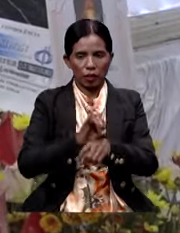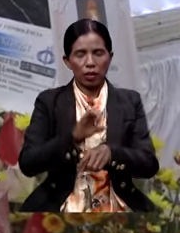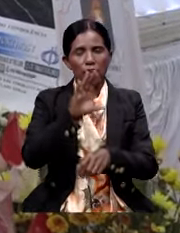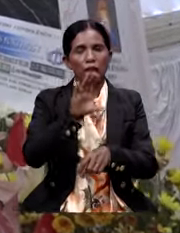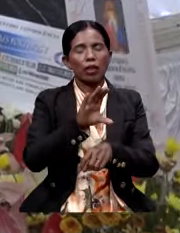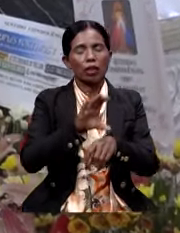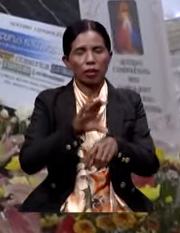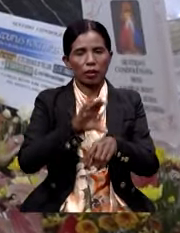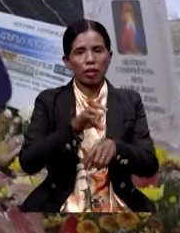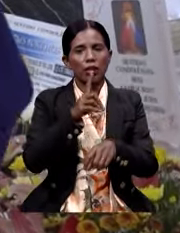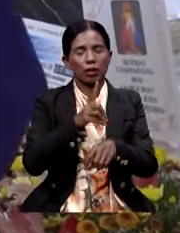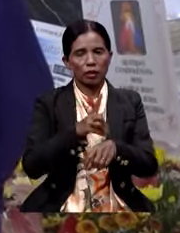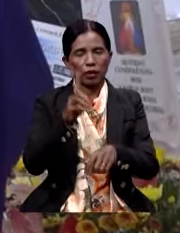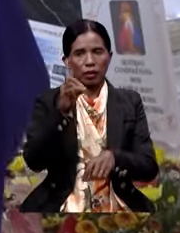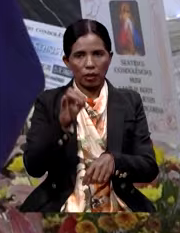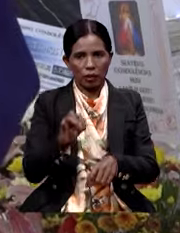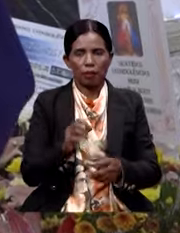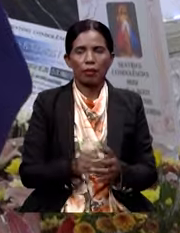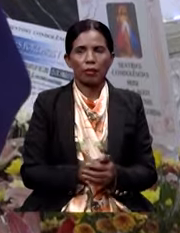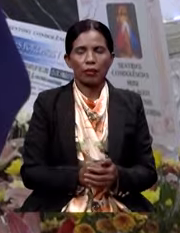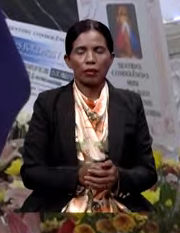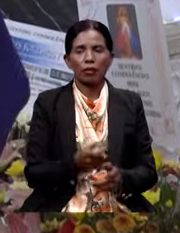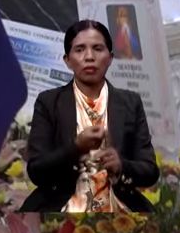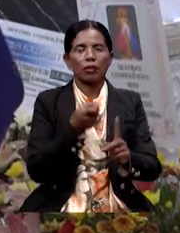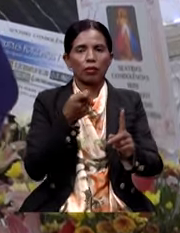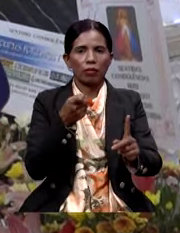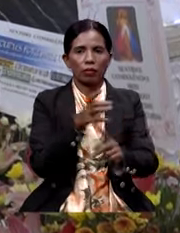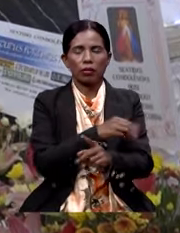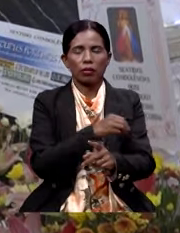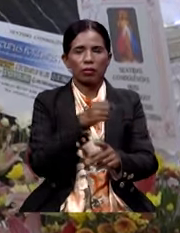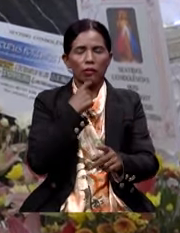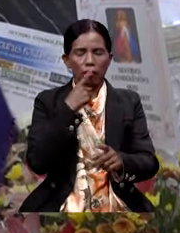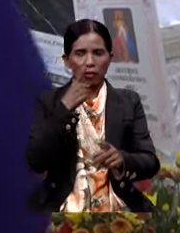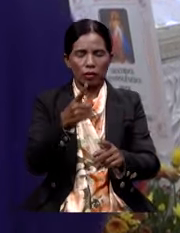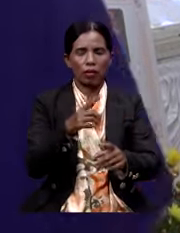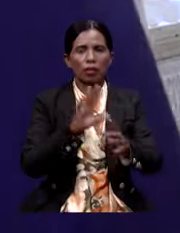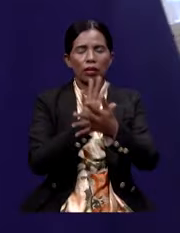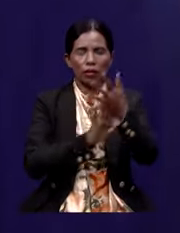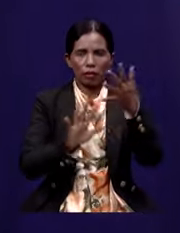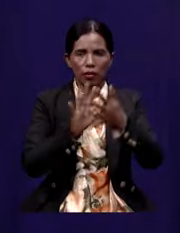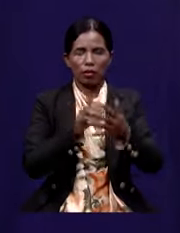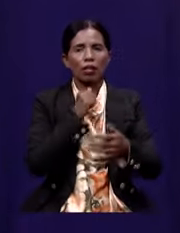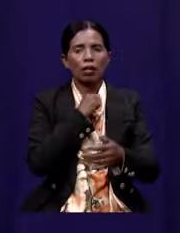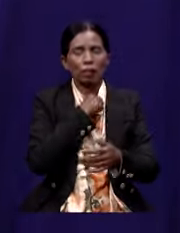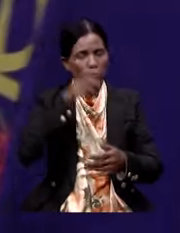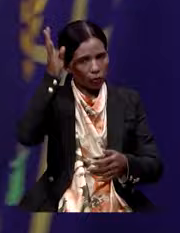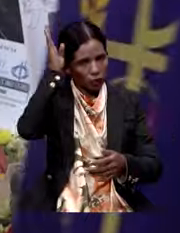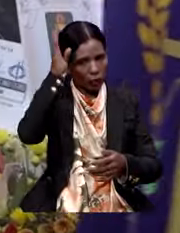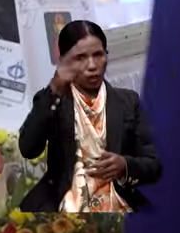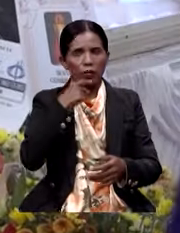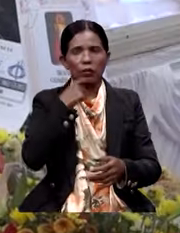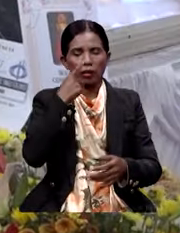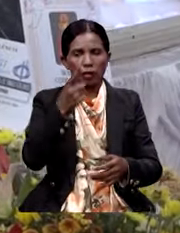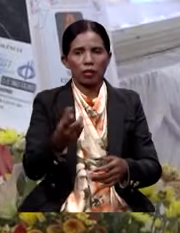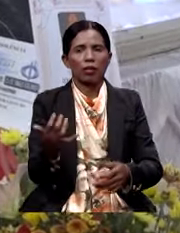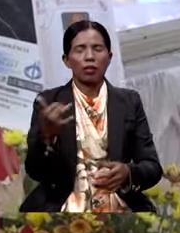Conceição, Catedral dili. Nune lihusi celebração misa Dom Virgílio Cardeal do Carmo da Silva, SDB, hatete